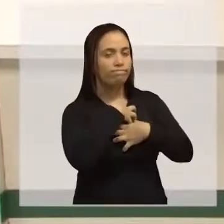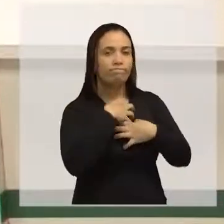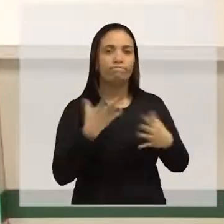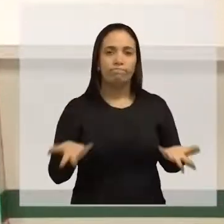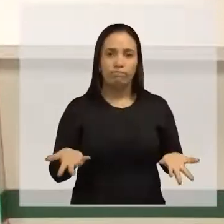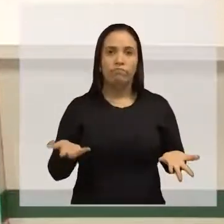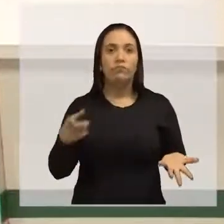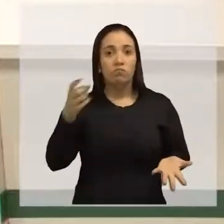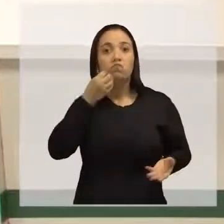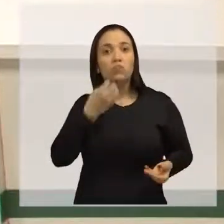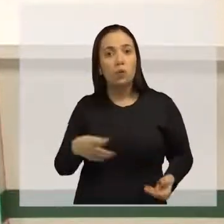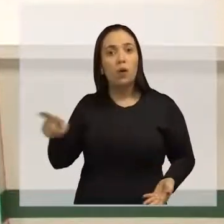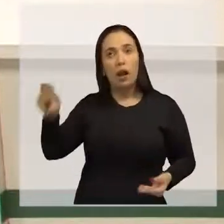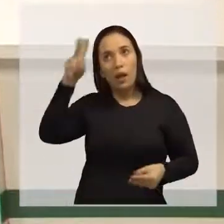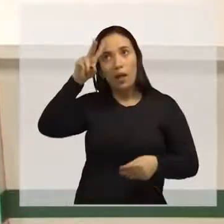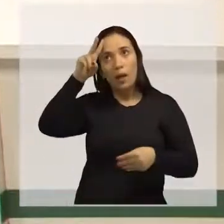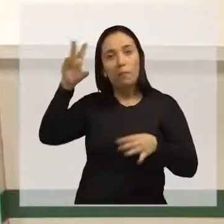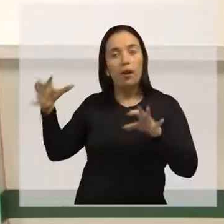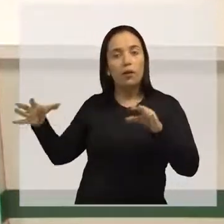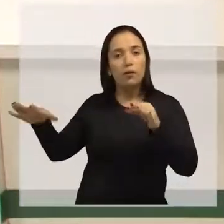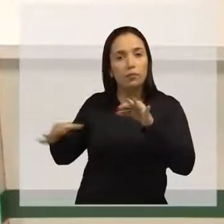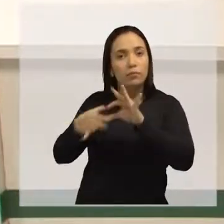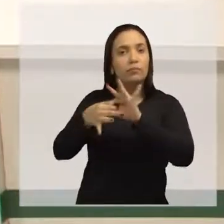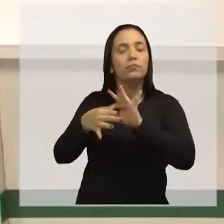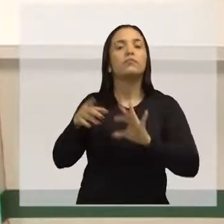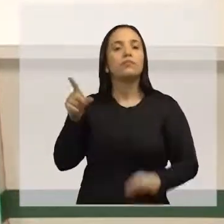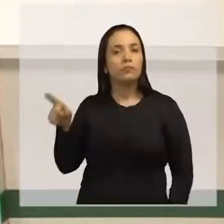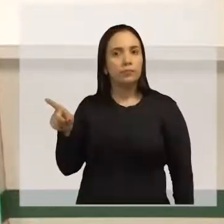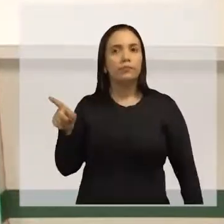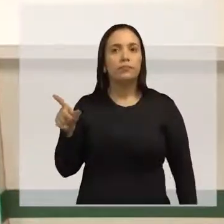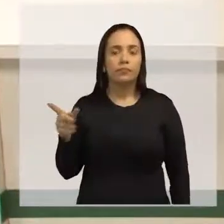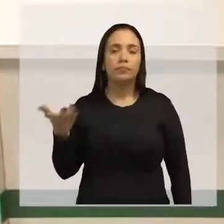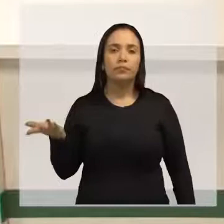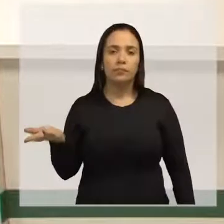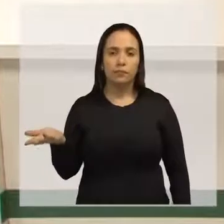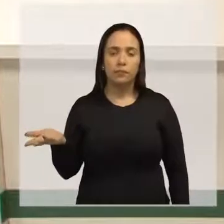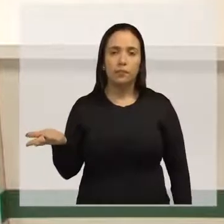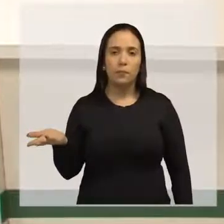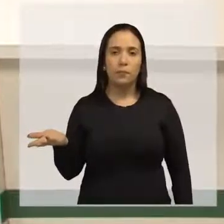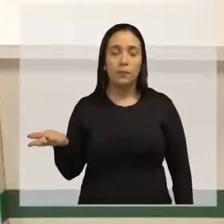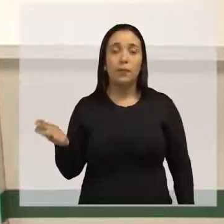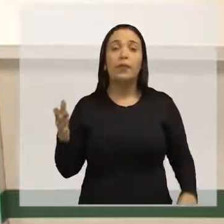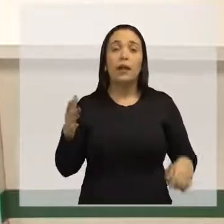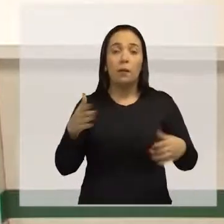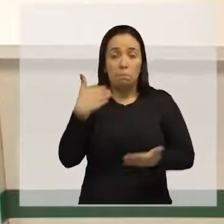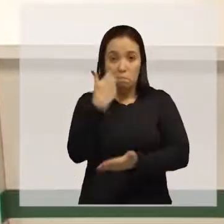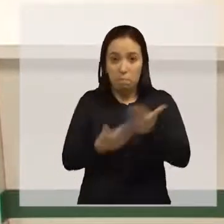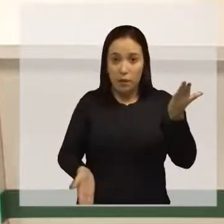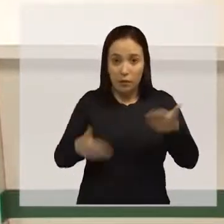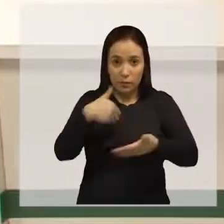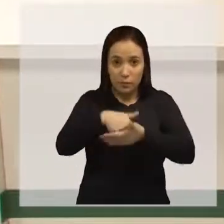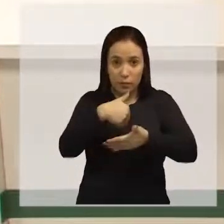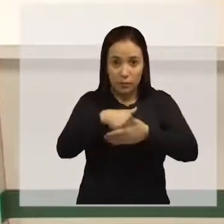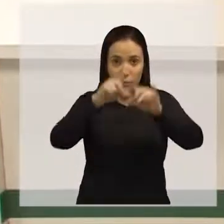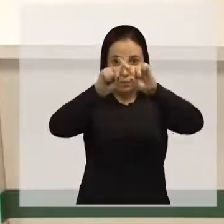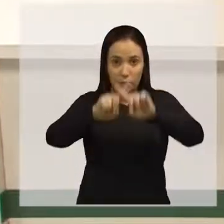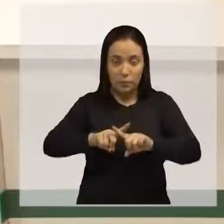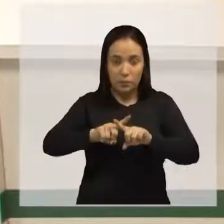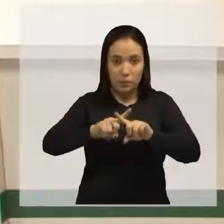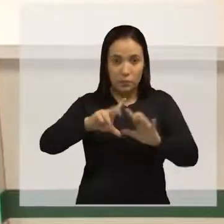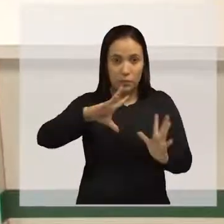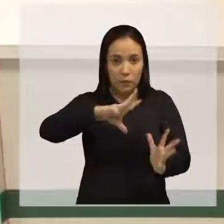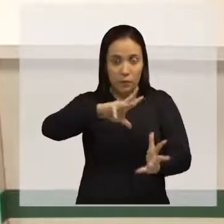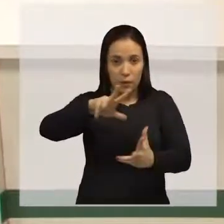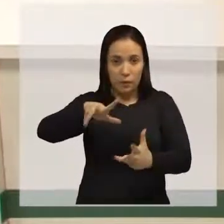Luiz lembrou muito bem. Muito obrigado, Luiz. É interessante essa sua lembrança. Além do 7-1,